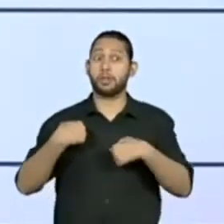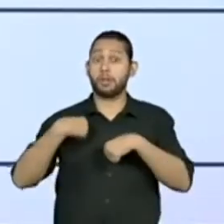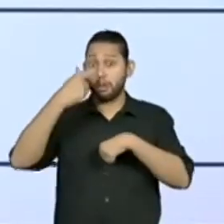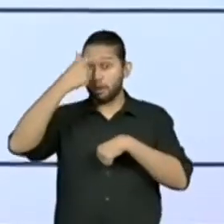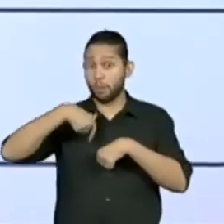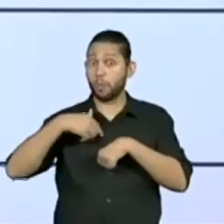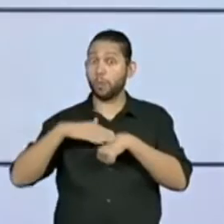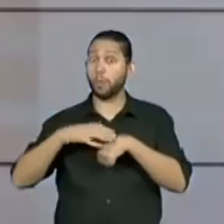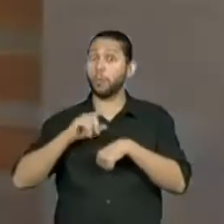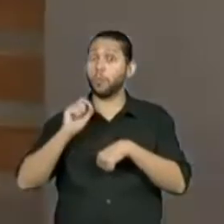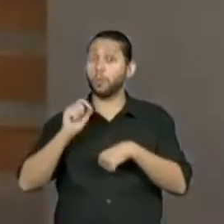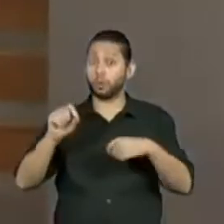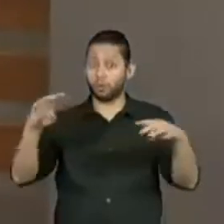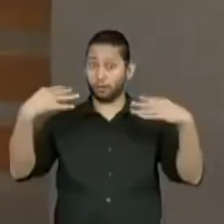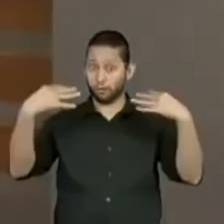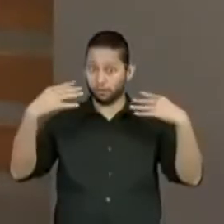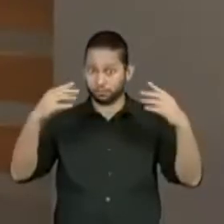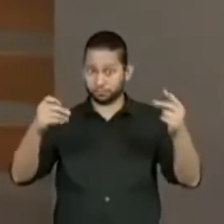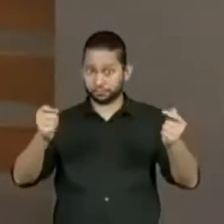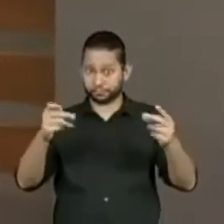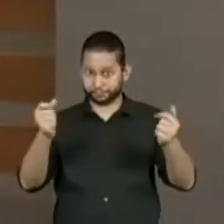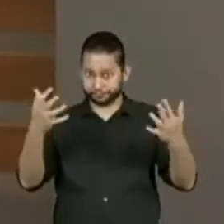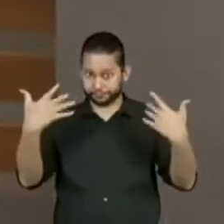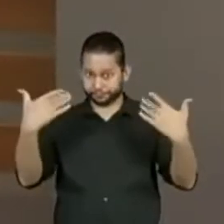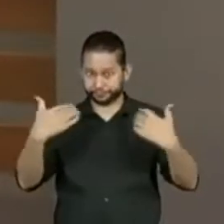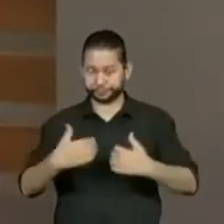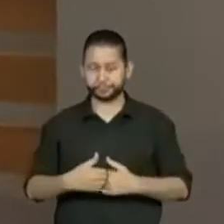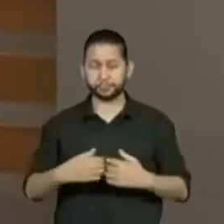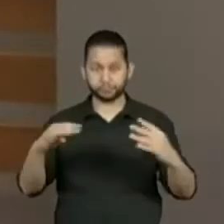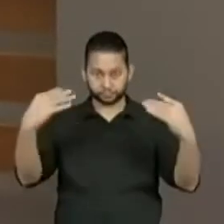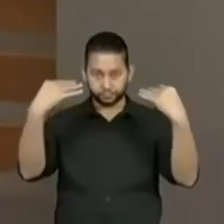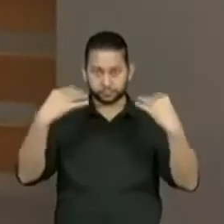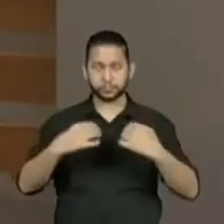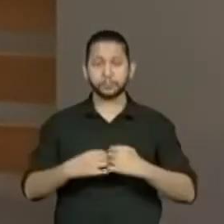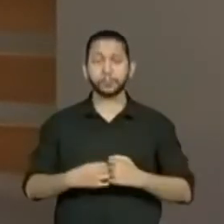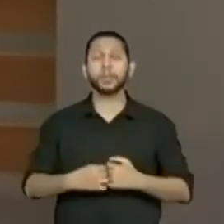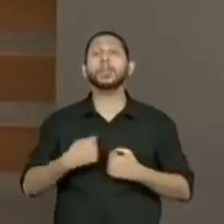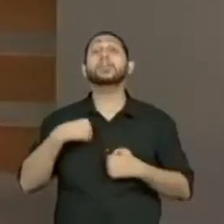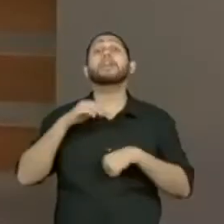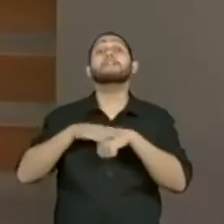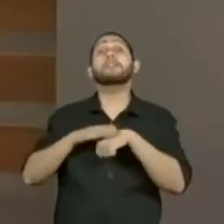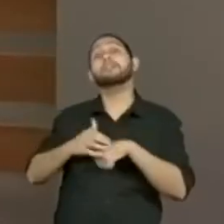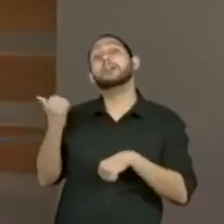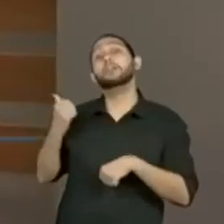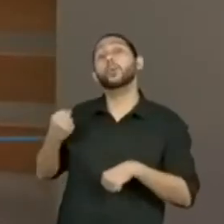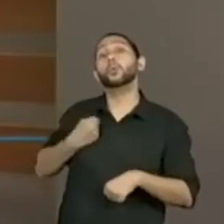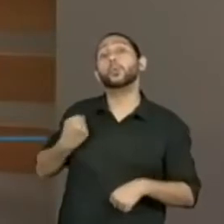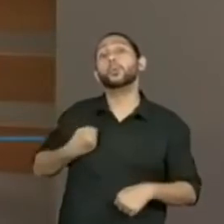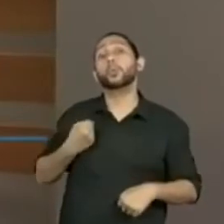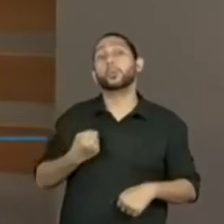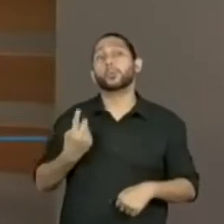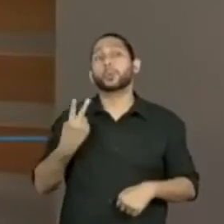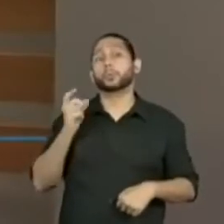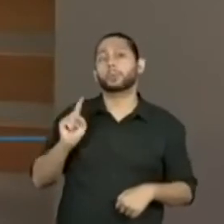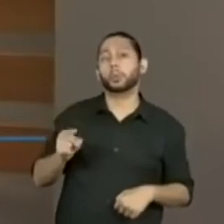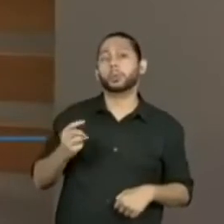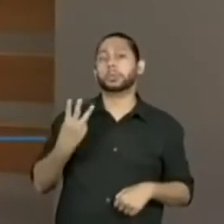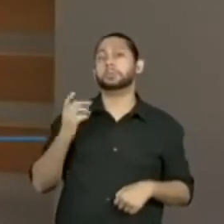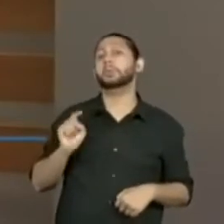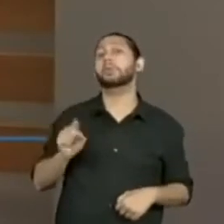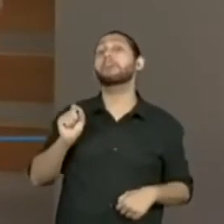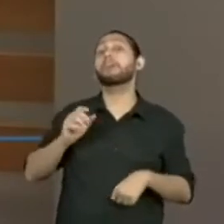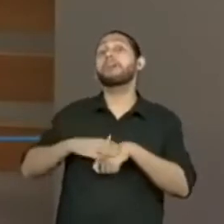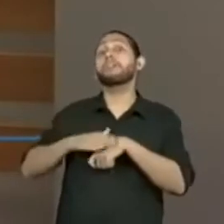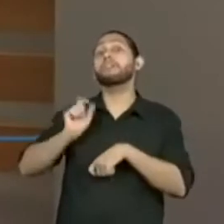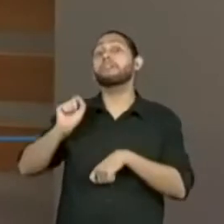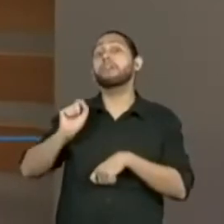bem atenção aqui em mim. Quem vai realizar essas decomposições são vocês em casa, tá? Vocês podem com o